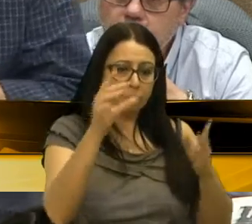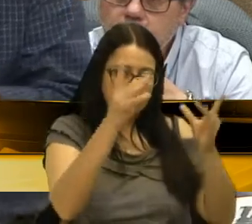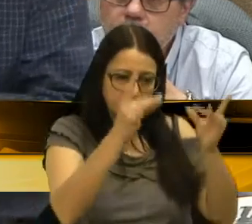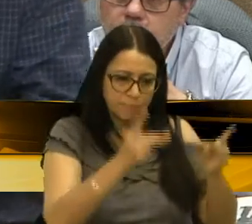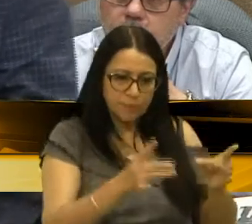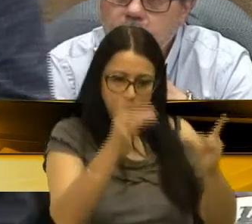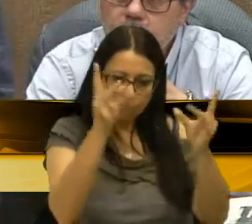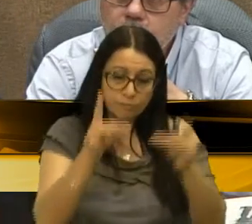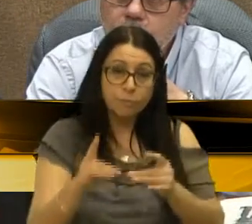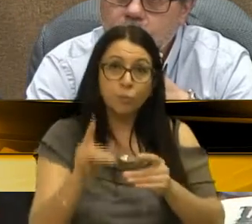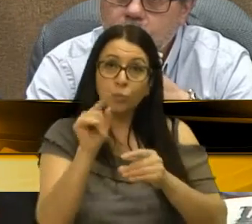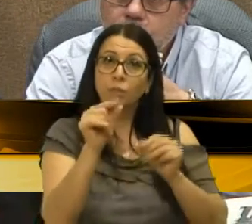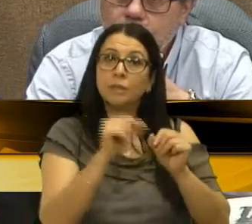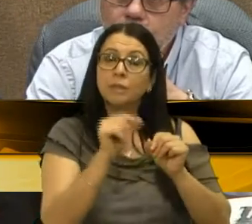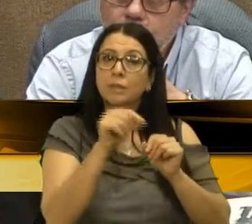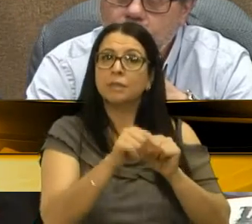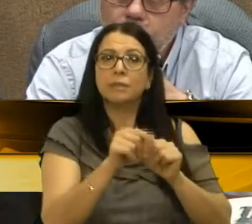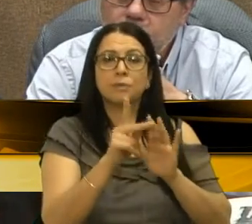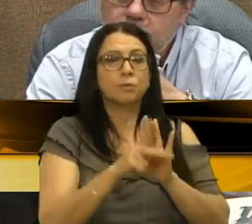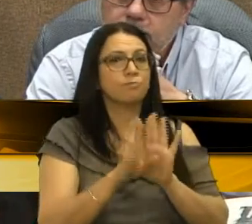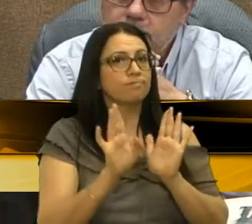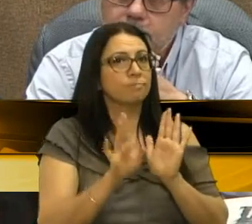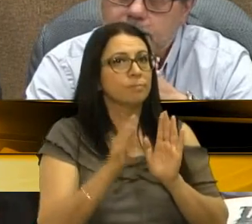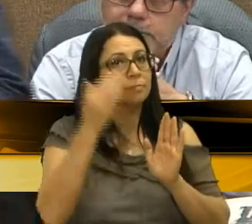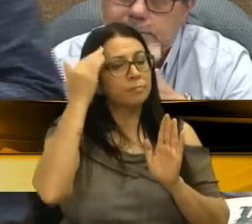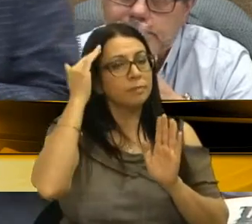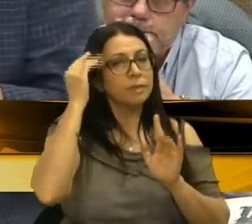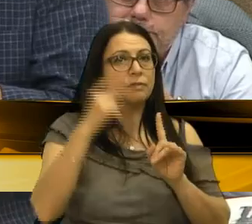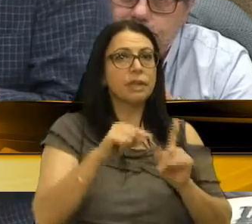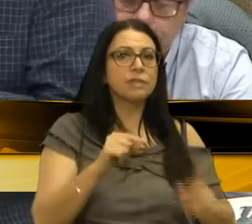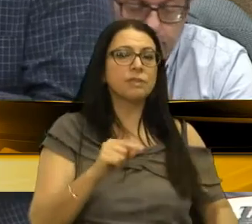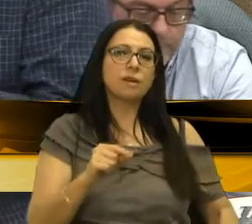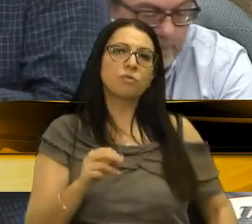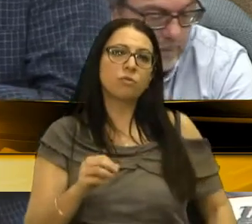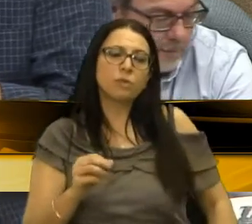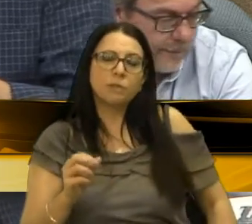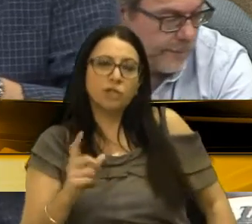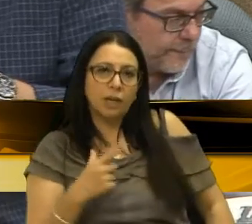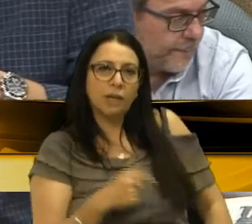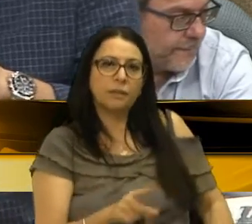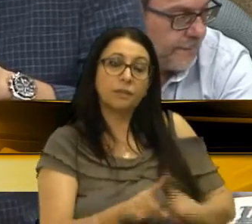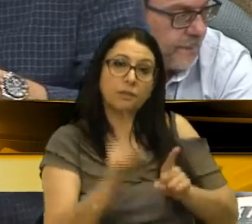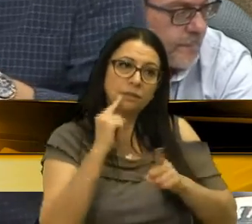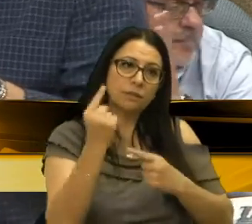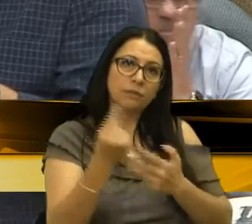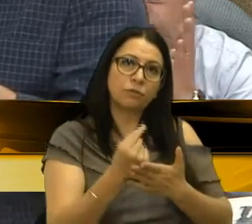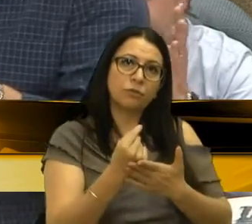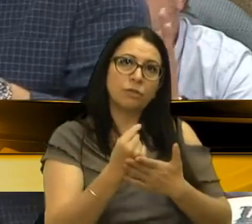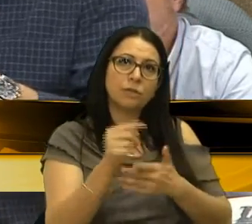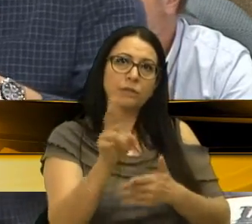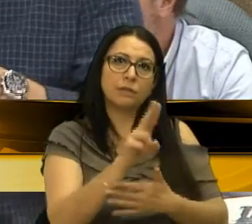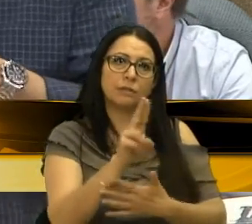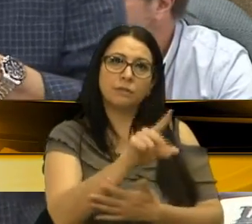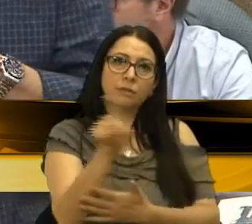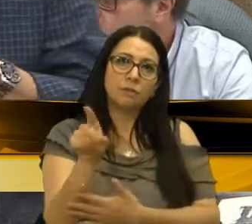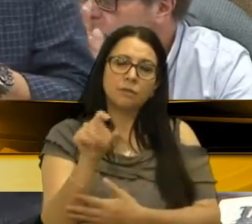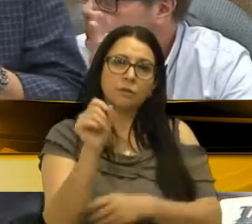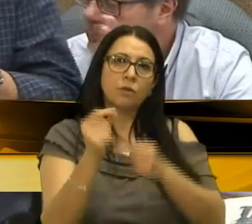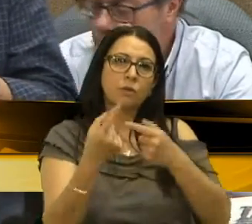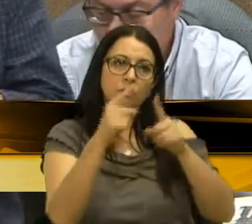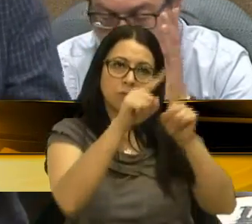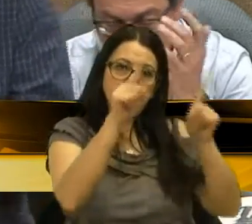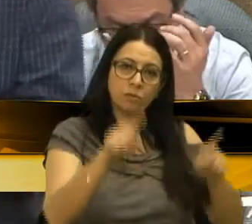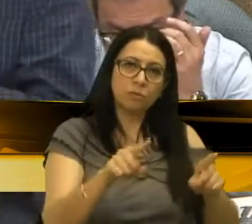item. Como está configurado esse projeto, eu entendo que, inclusive, nós poderemos interferir na nomeação de alguns servidores